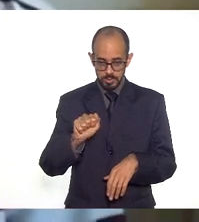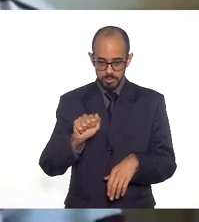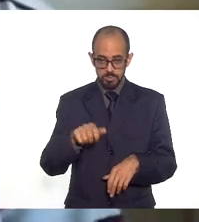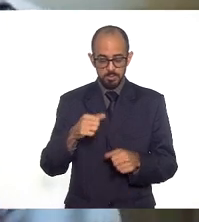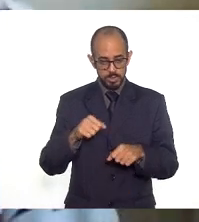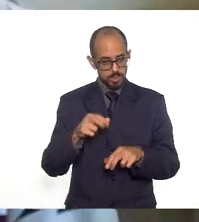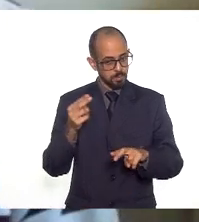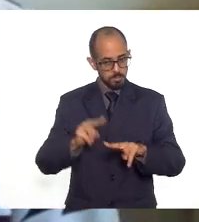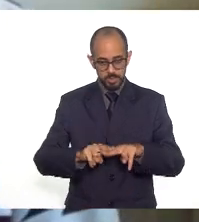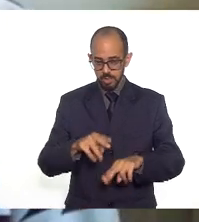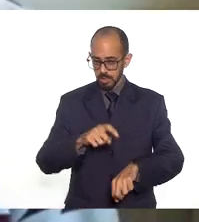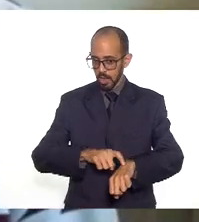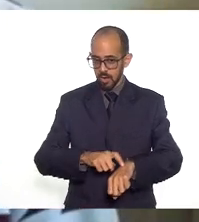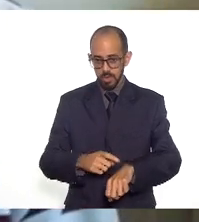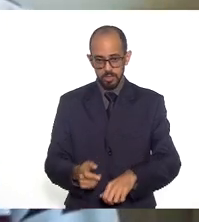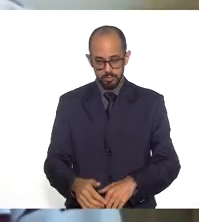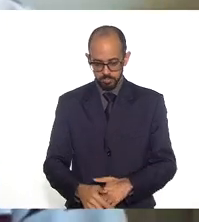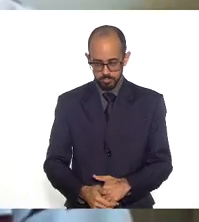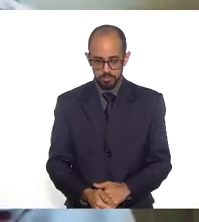né?